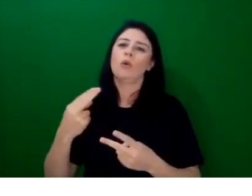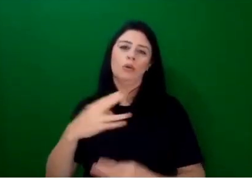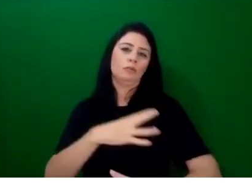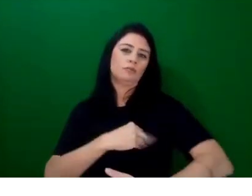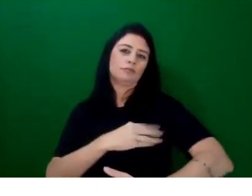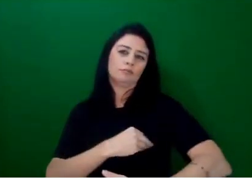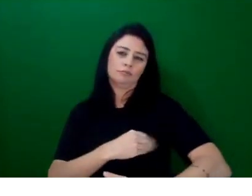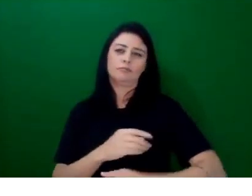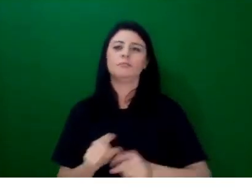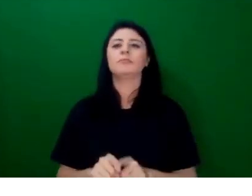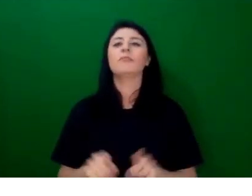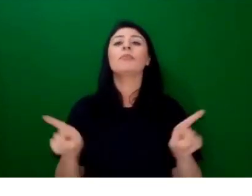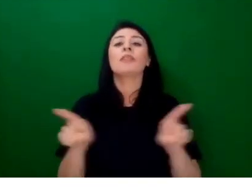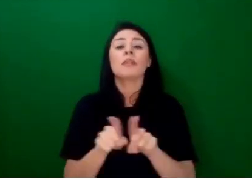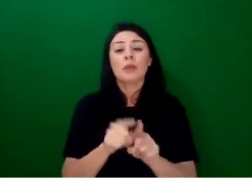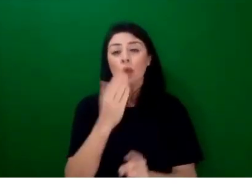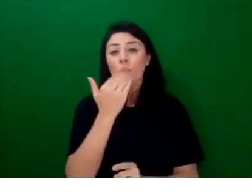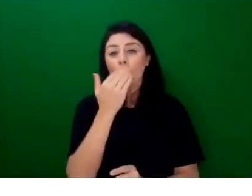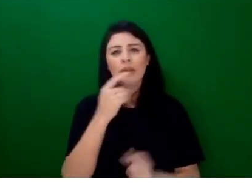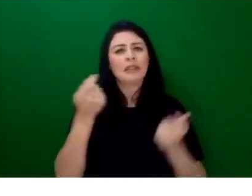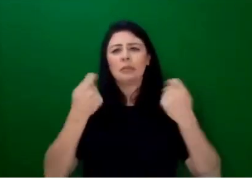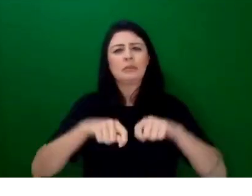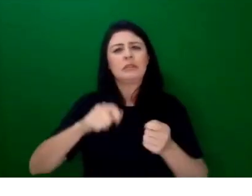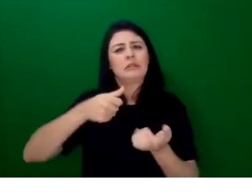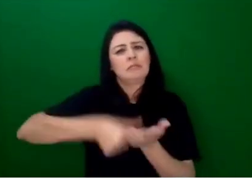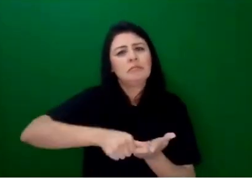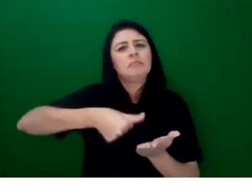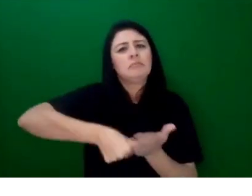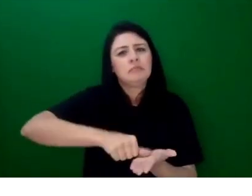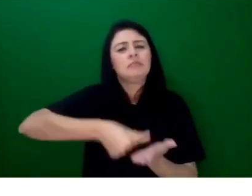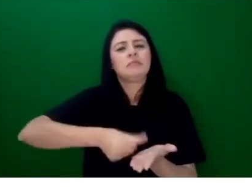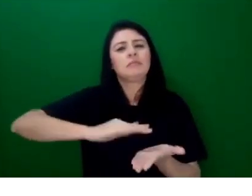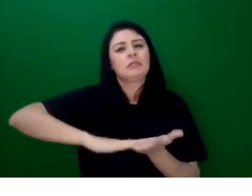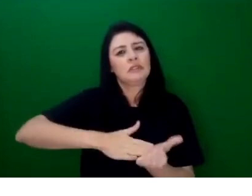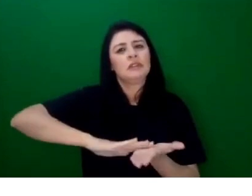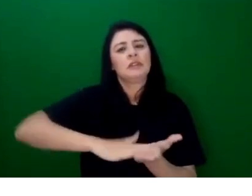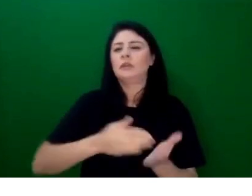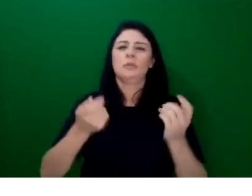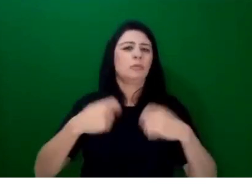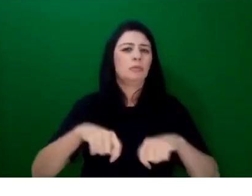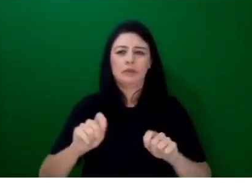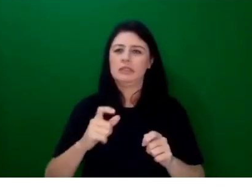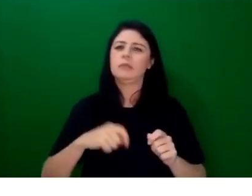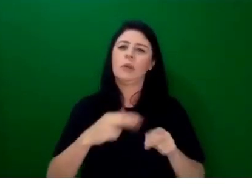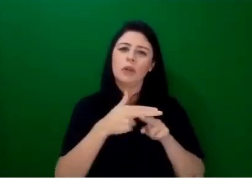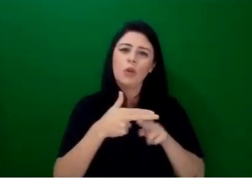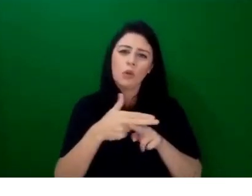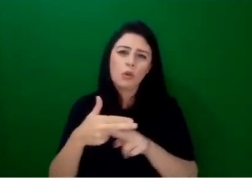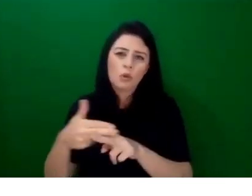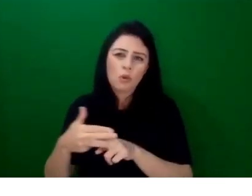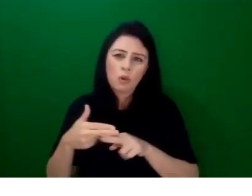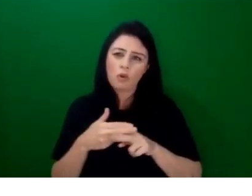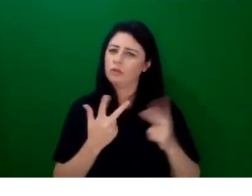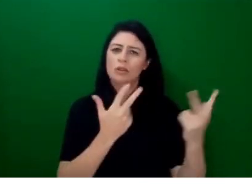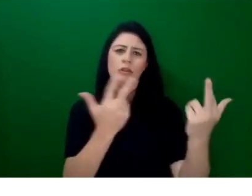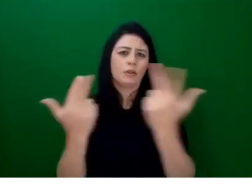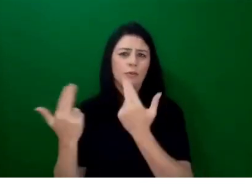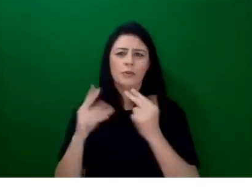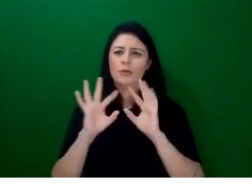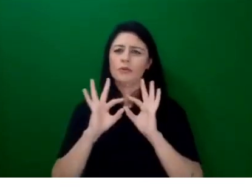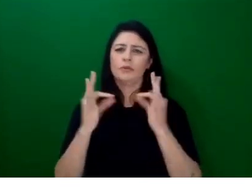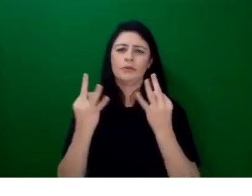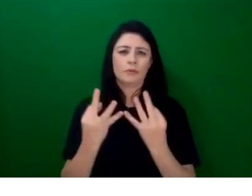ser ofertado pedaços maiores, não precisam mais ser amassadinhos ou em consistência tão pequenininhas, pode ser na mesma consistência que a família